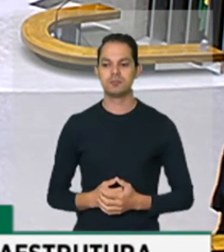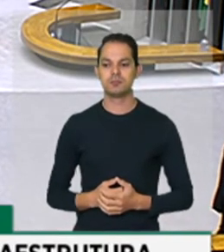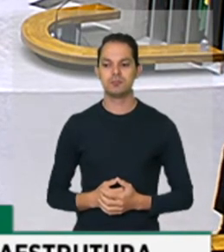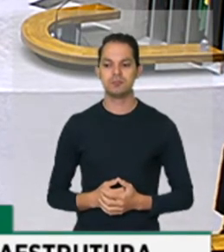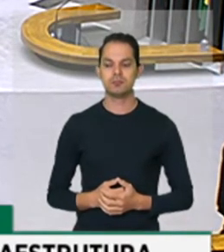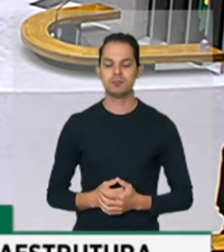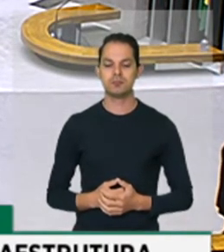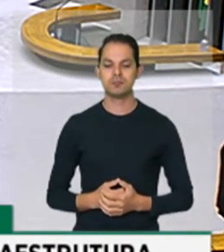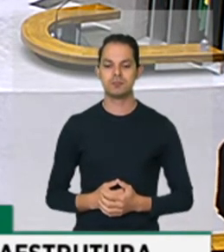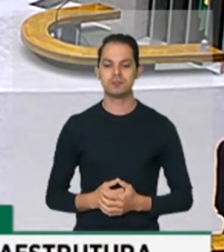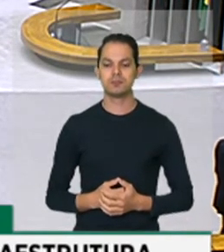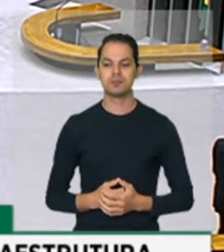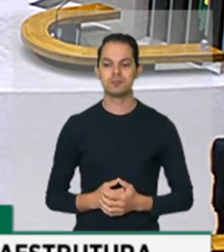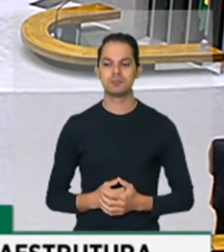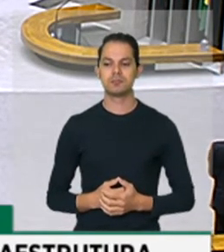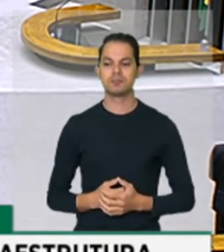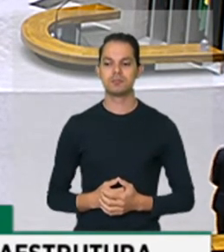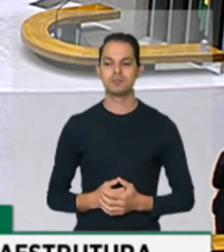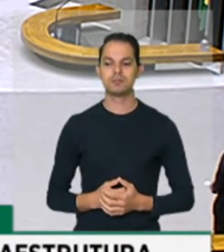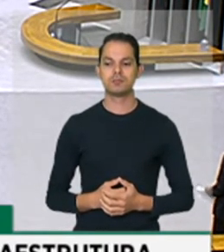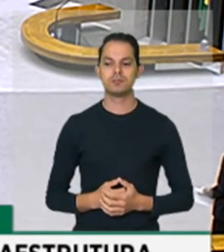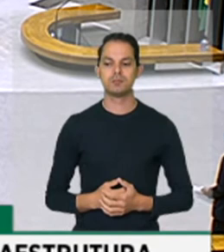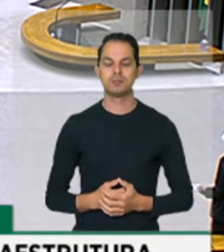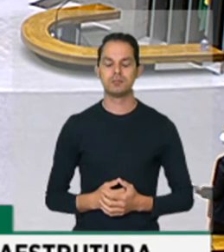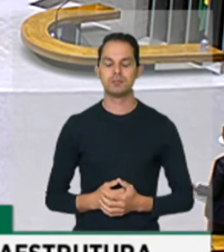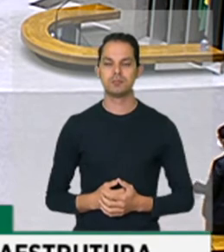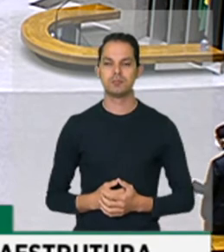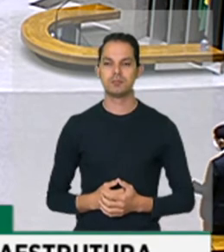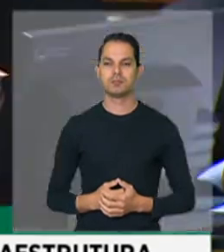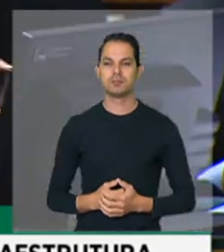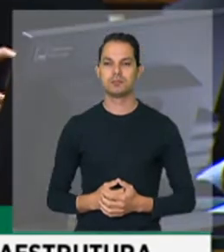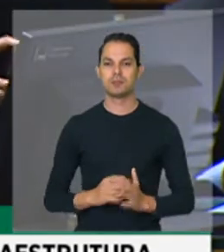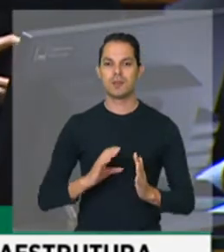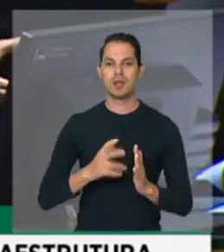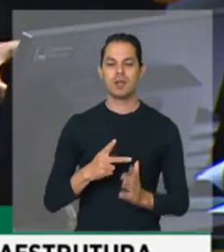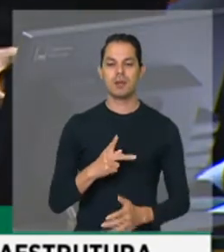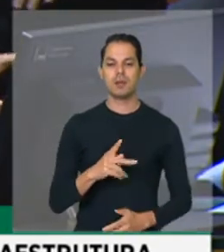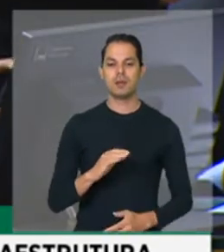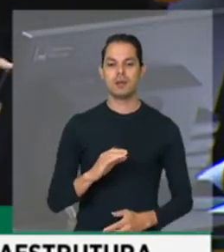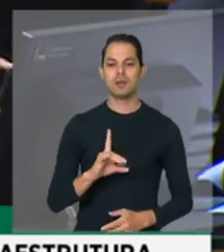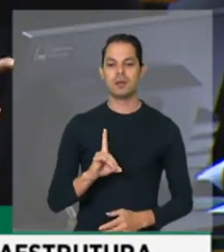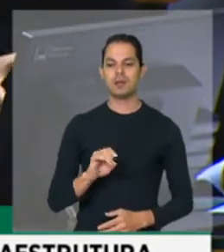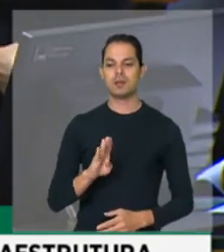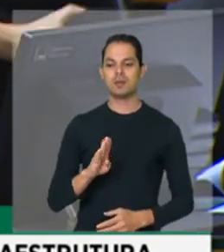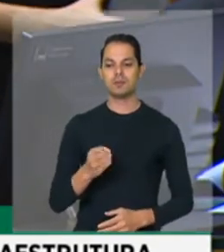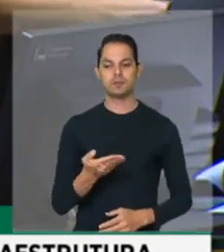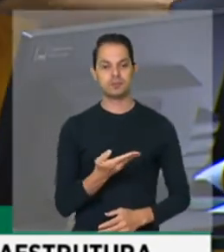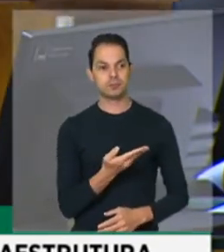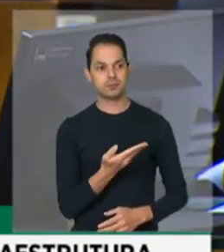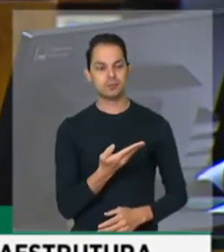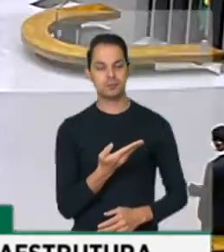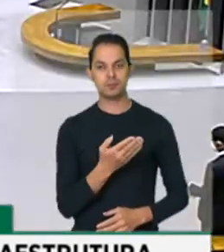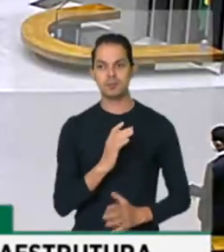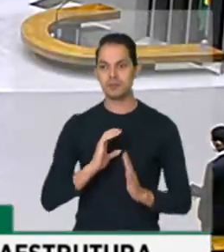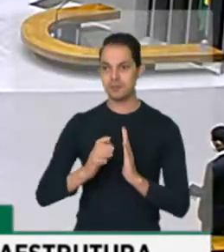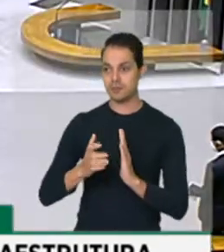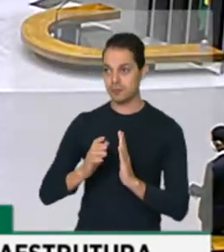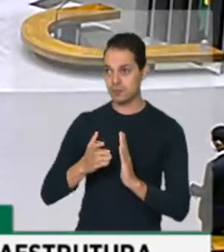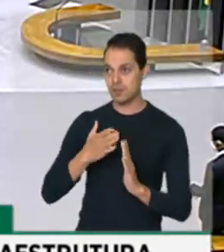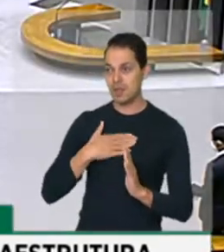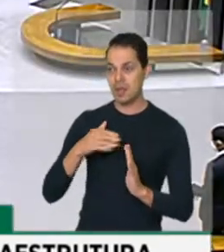Como orienta o PCdoB? Presidente, o PCdoB quer, em primeiro